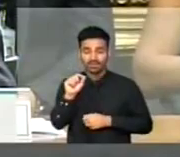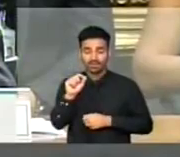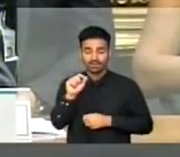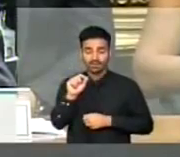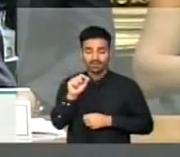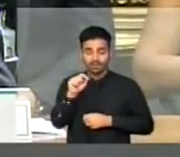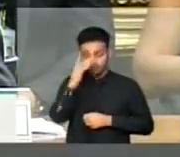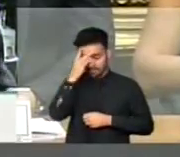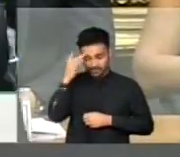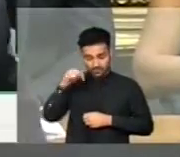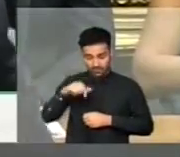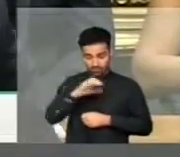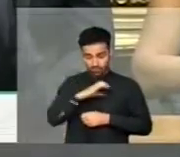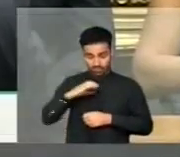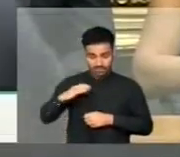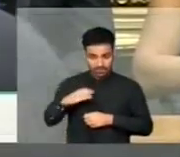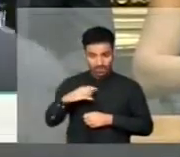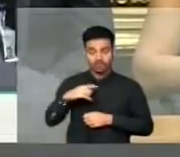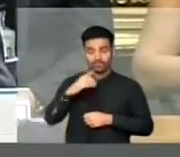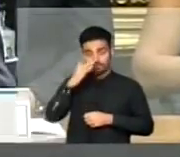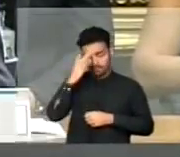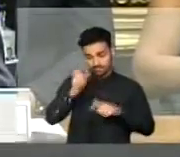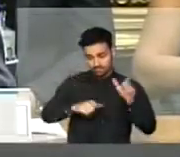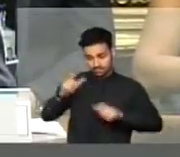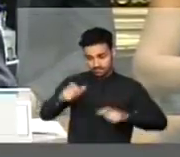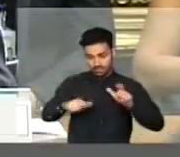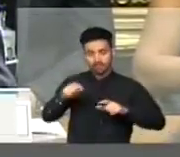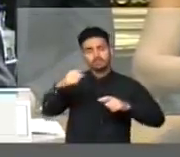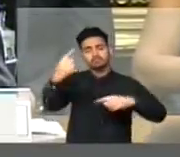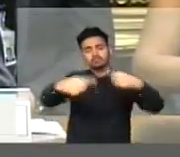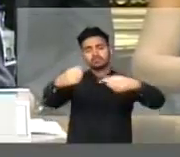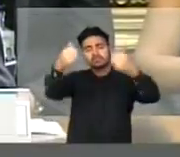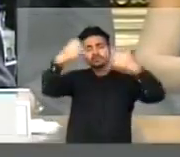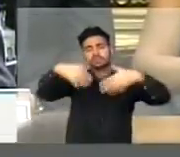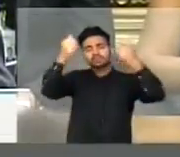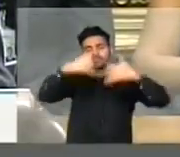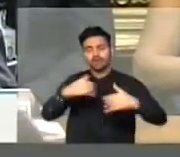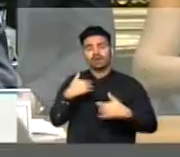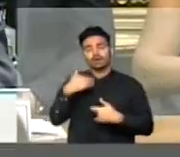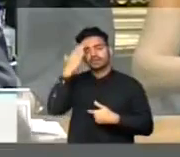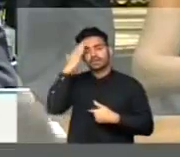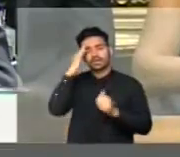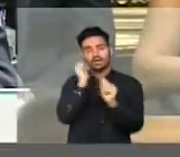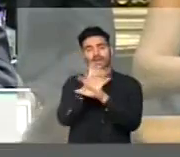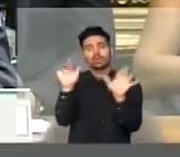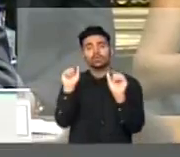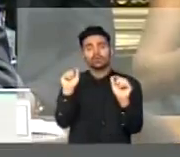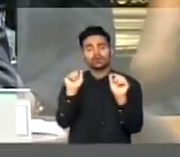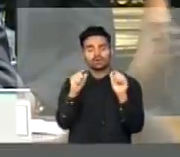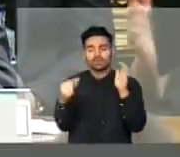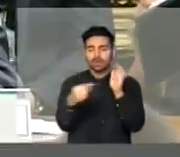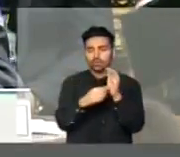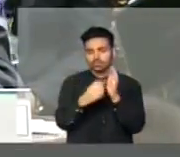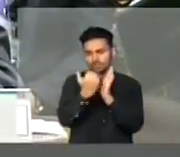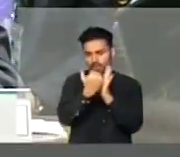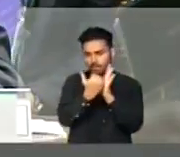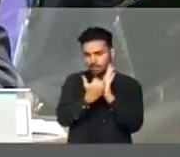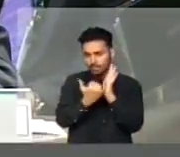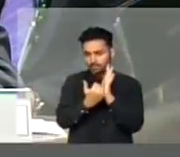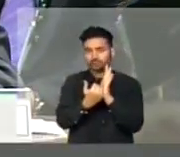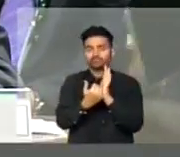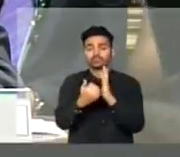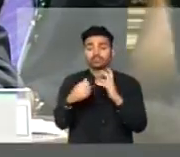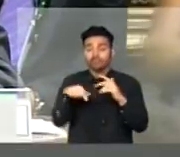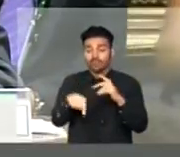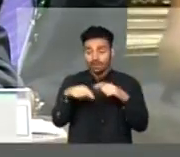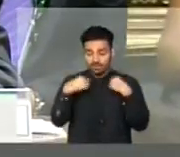comissão pudessem ser esclarecidos dos termos técnicos da denúncia. Além disso, tais audiências